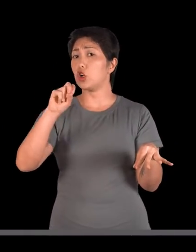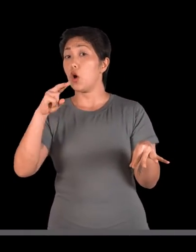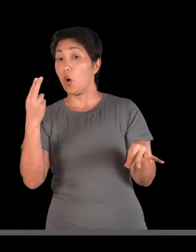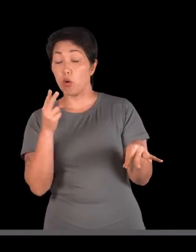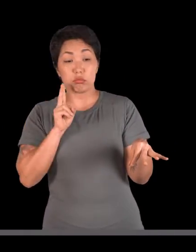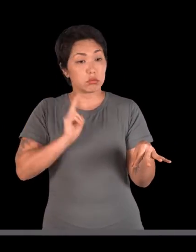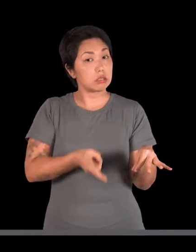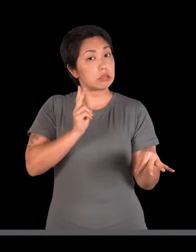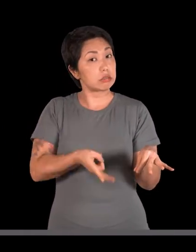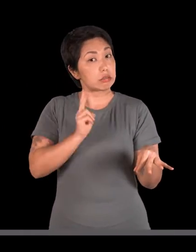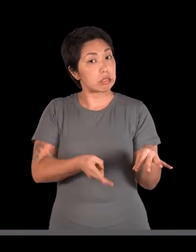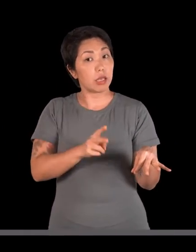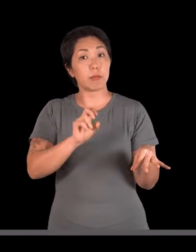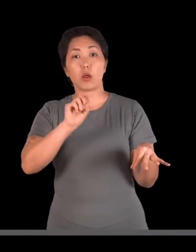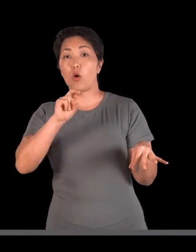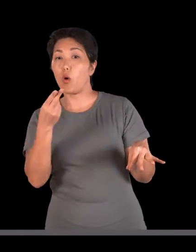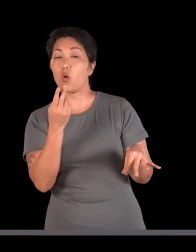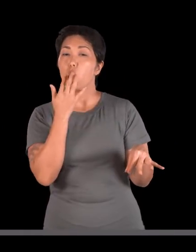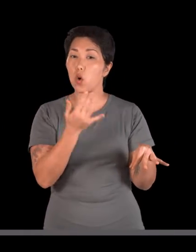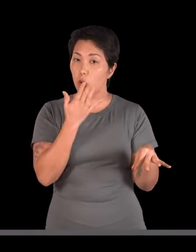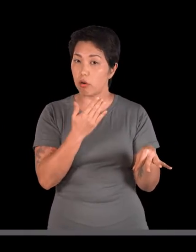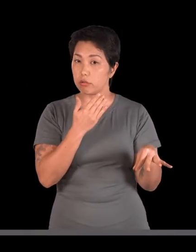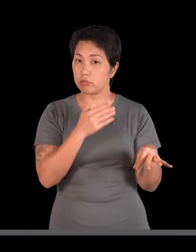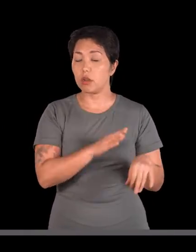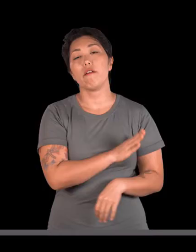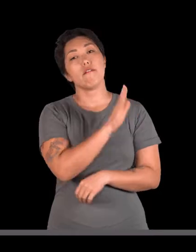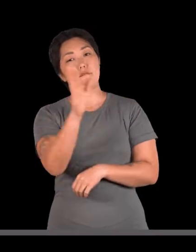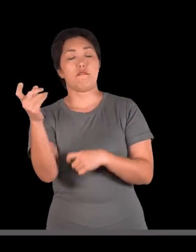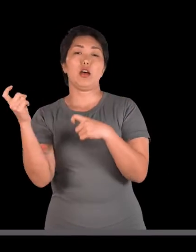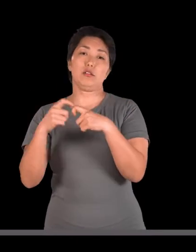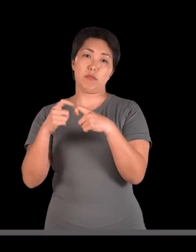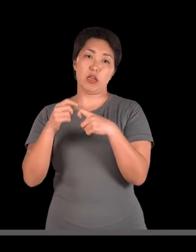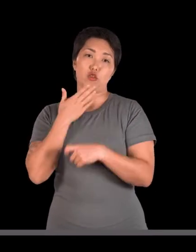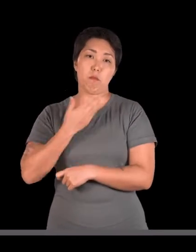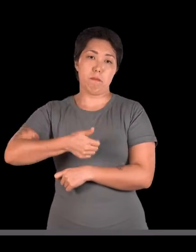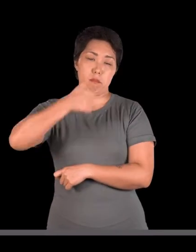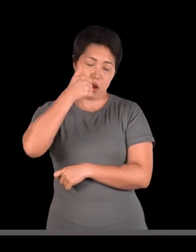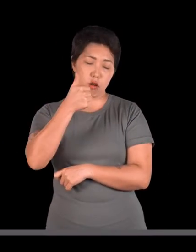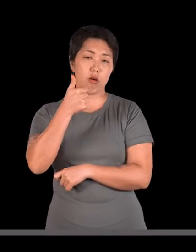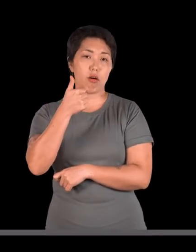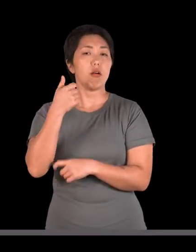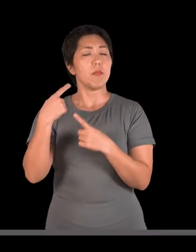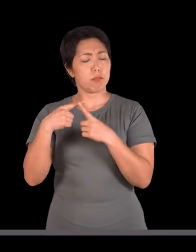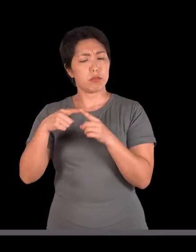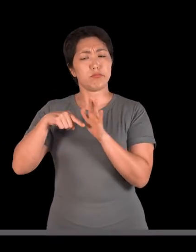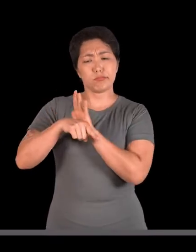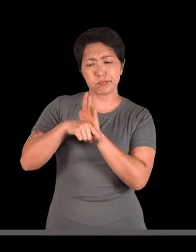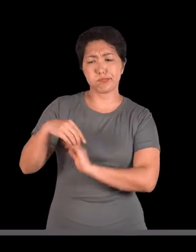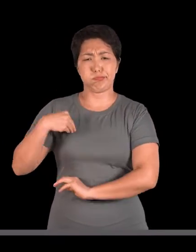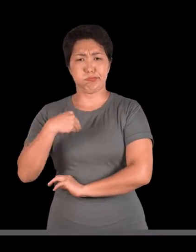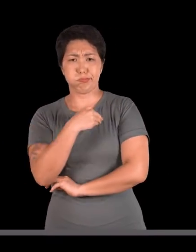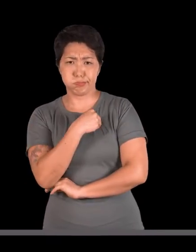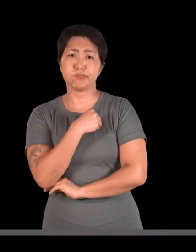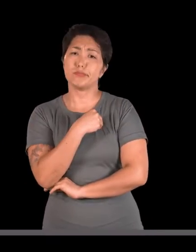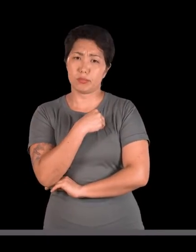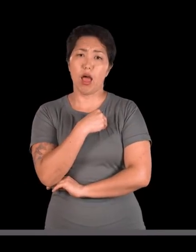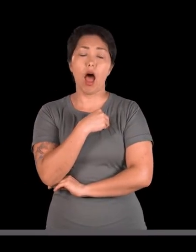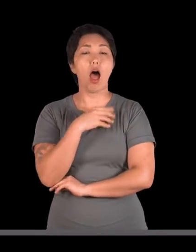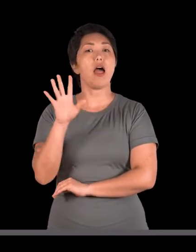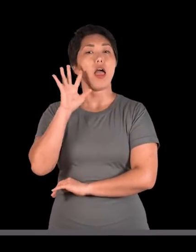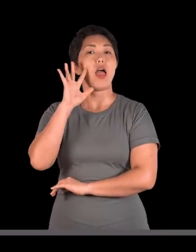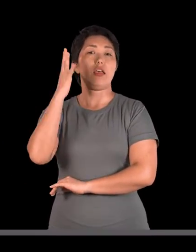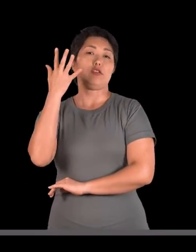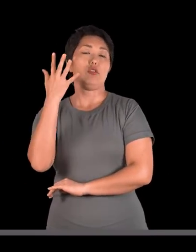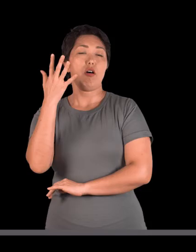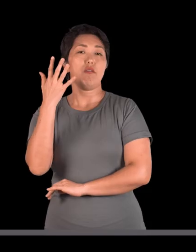tem uma aparência, uma coloração, vamos no médico. Vamos na médica, vamos no médico, vamos examinar isso aí. Melhor tirar